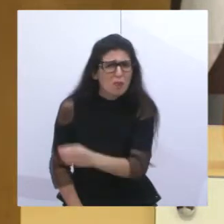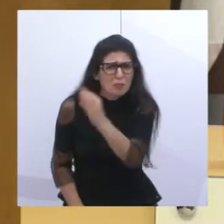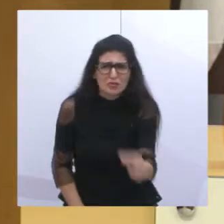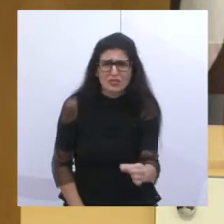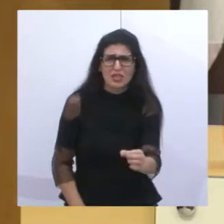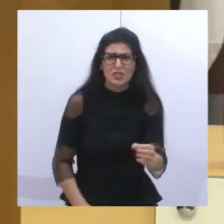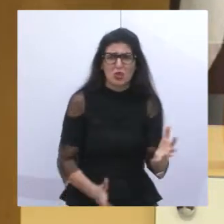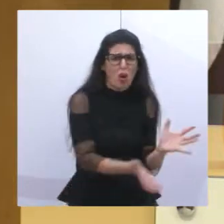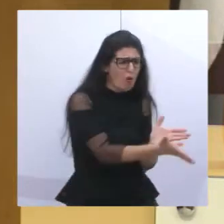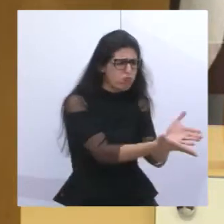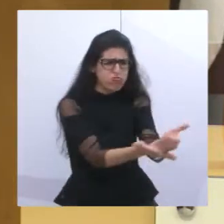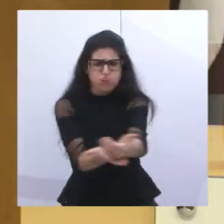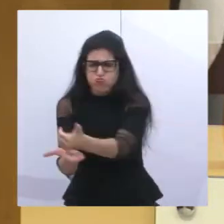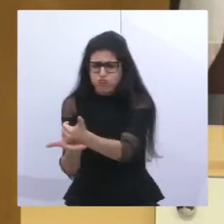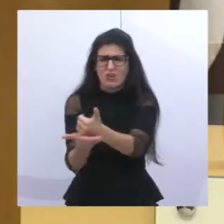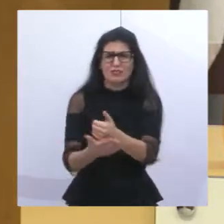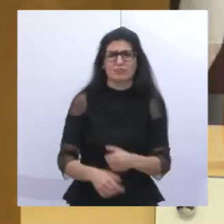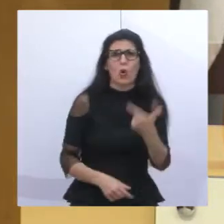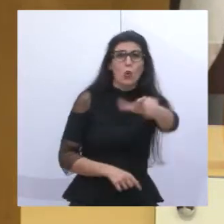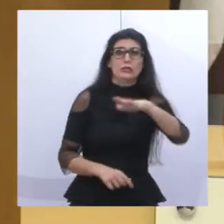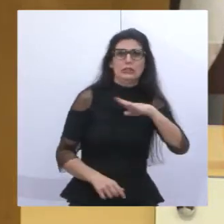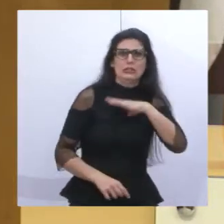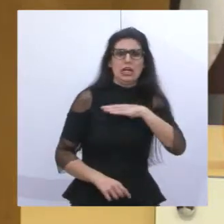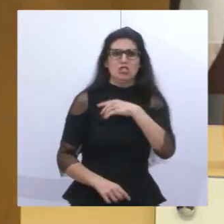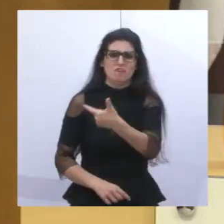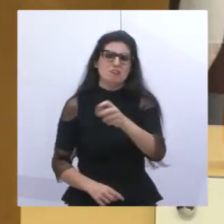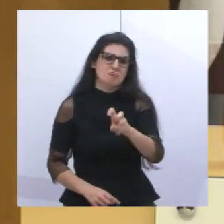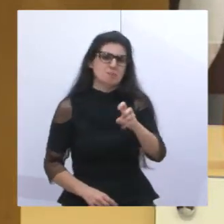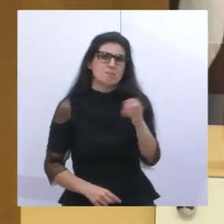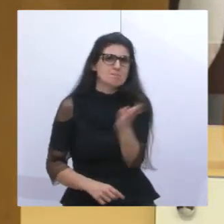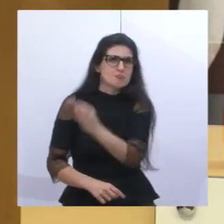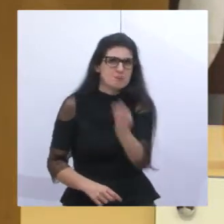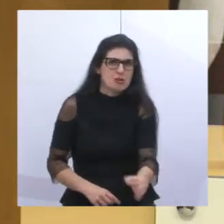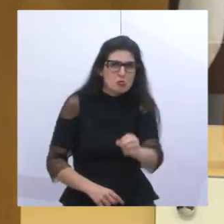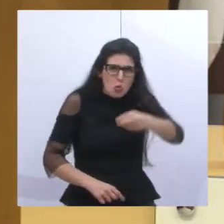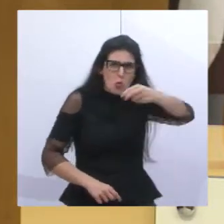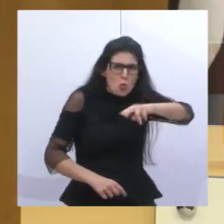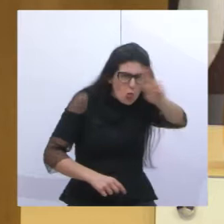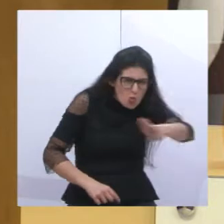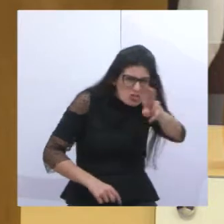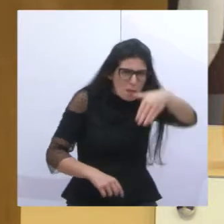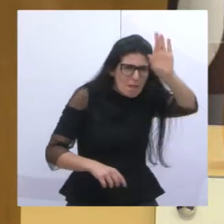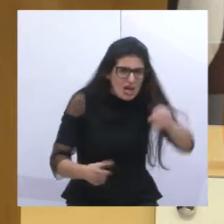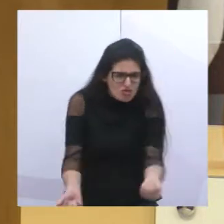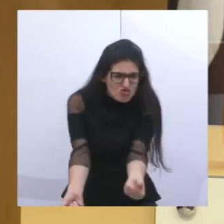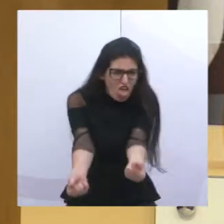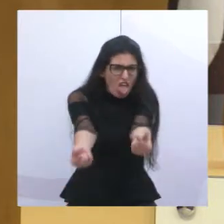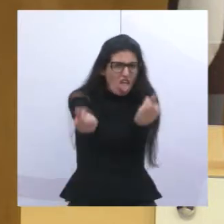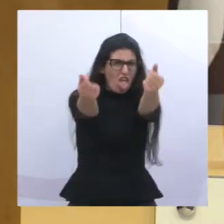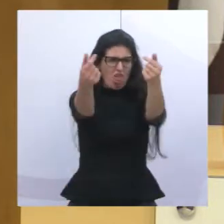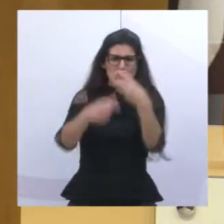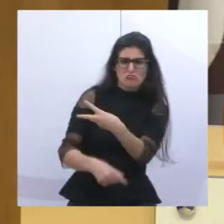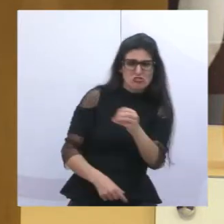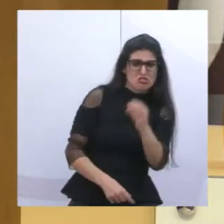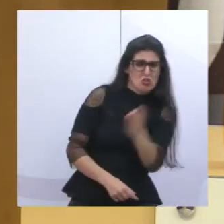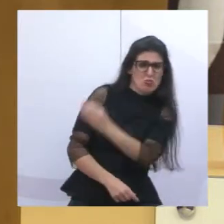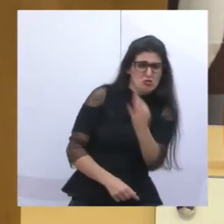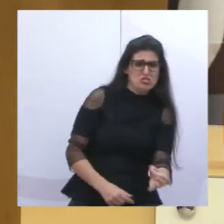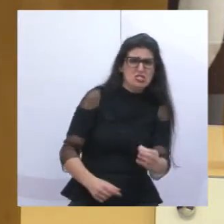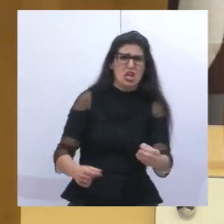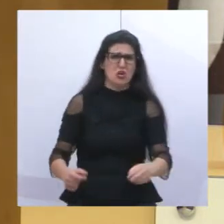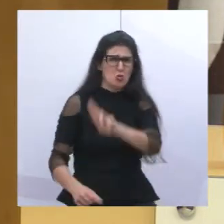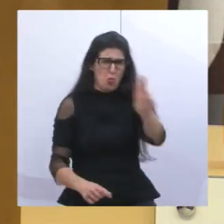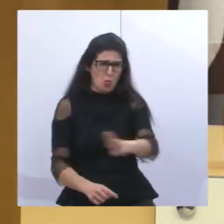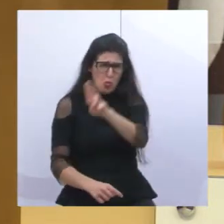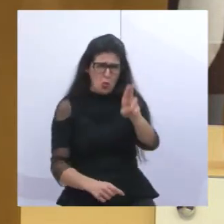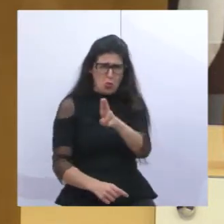extrapolam 25%, 30%. Né? Então, aqui eu não vou nem entrar no mérito se é má gestão, falta de distribuição.